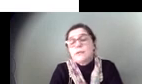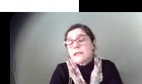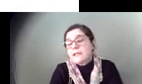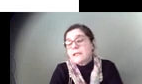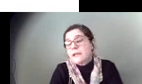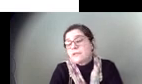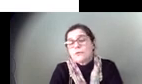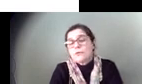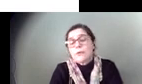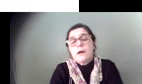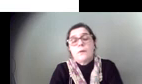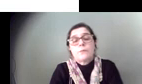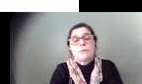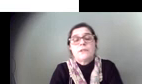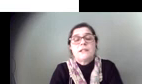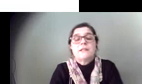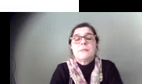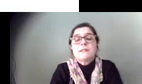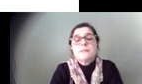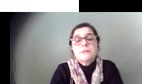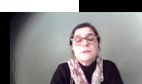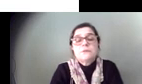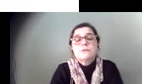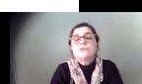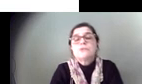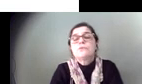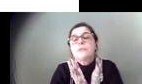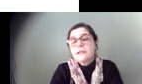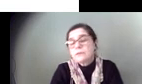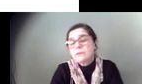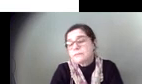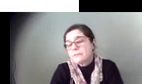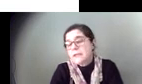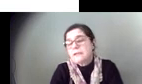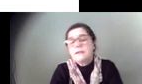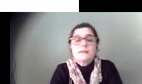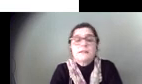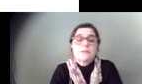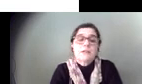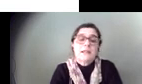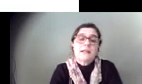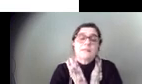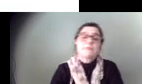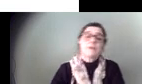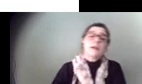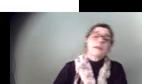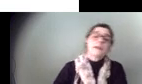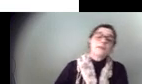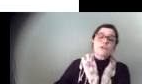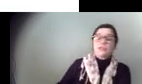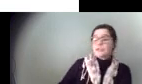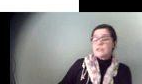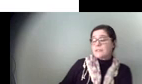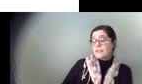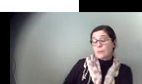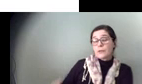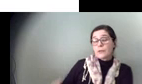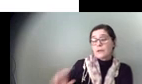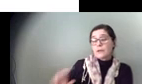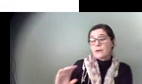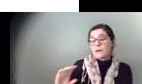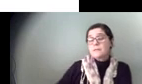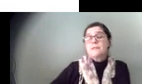para essa modalidade virtual, poderia estar participando de tudo aí dentro, né, das modalidades. Então, o que a gente